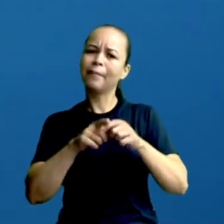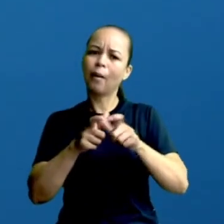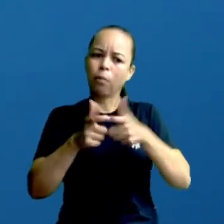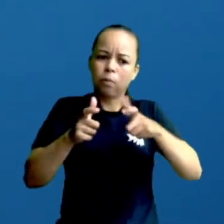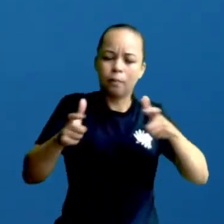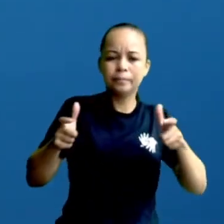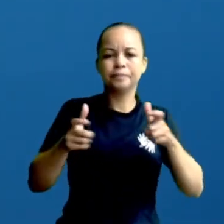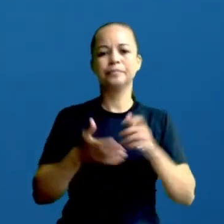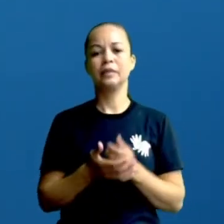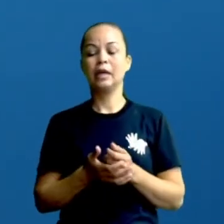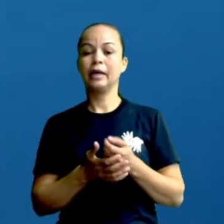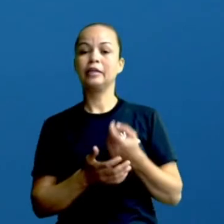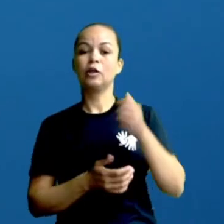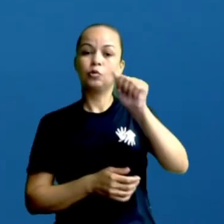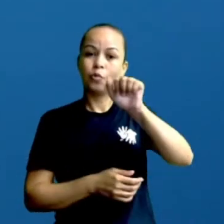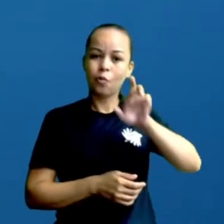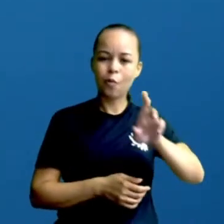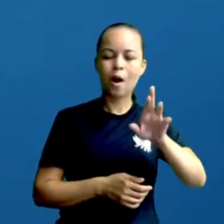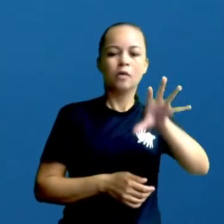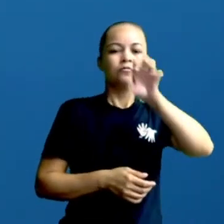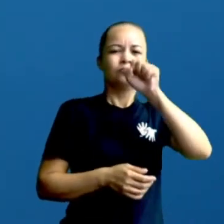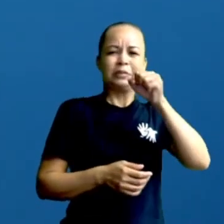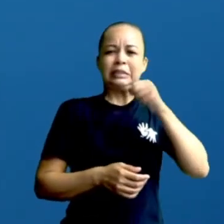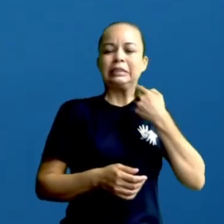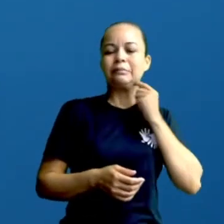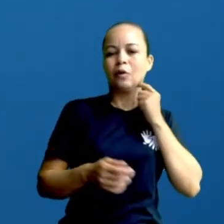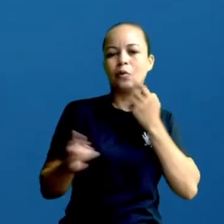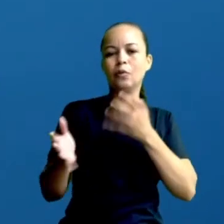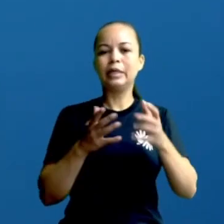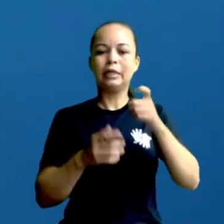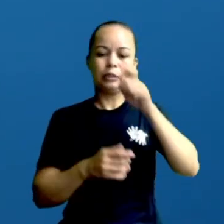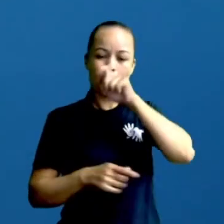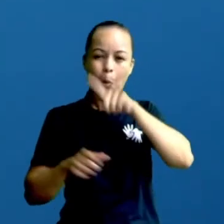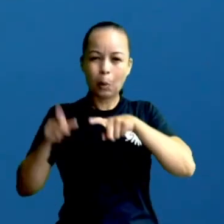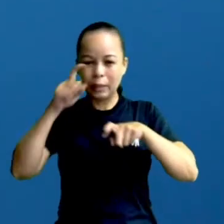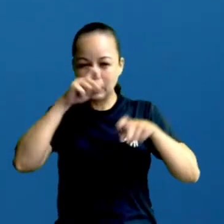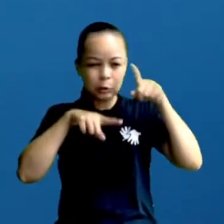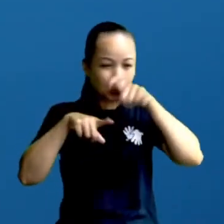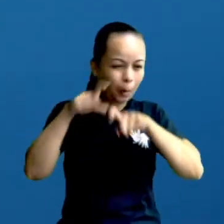questão dos esgotos, a questão do lixo, né? Essa produção de